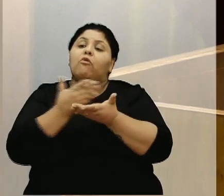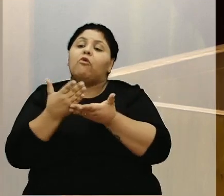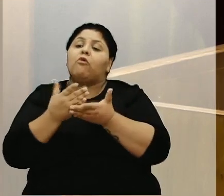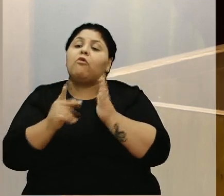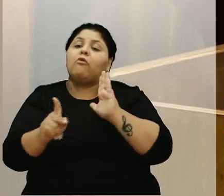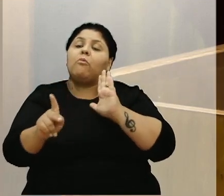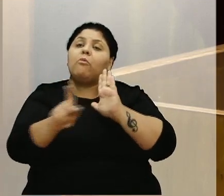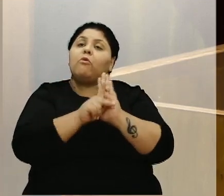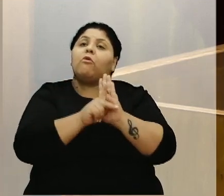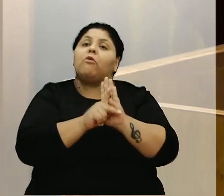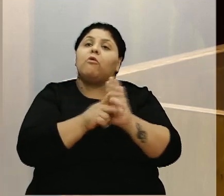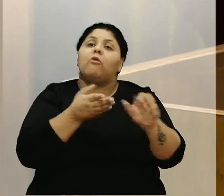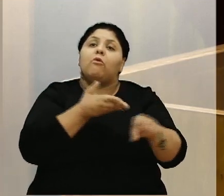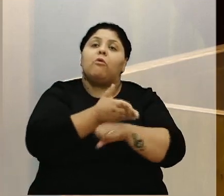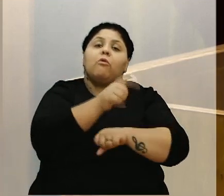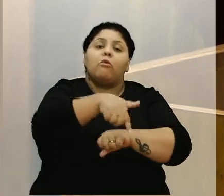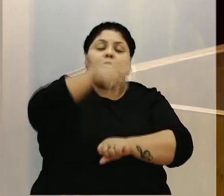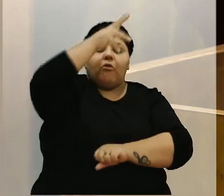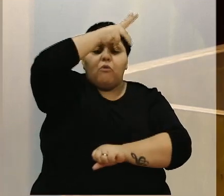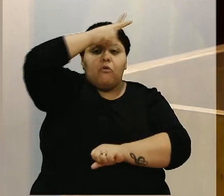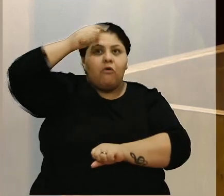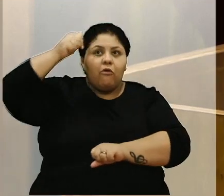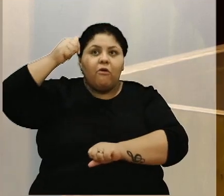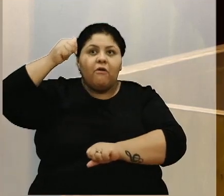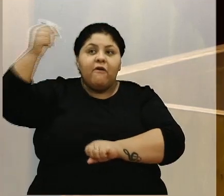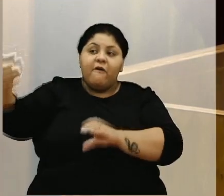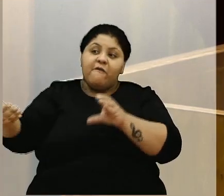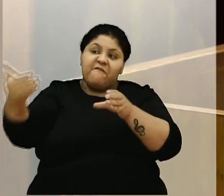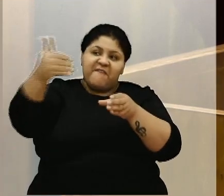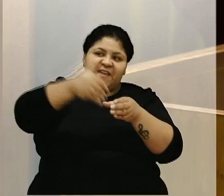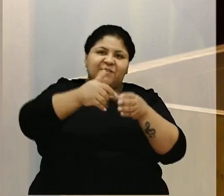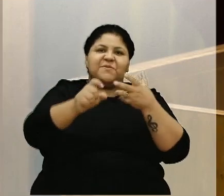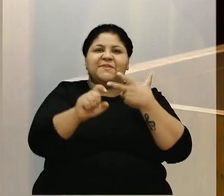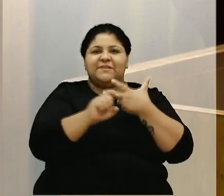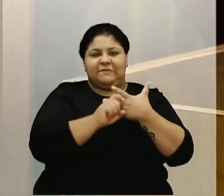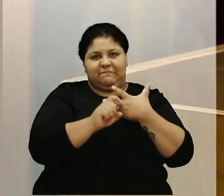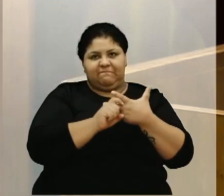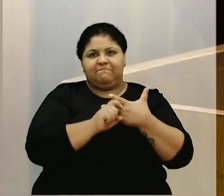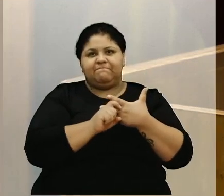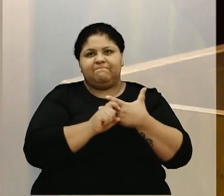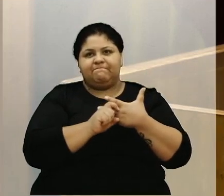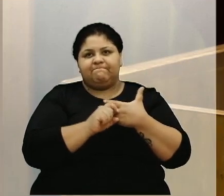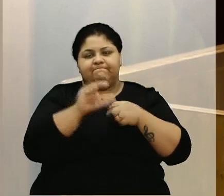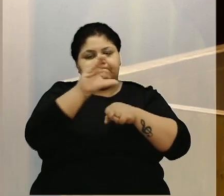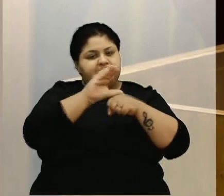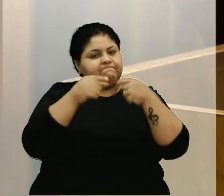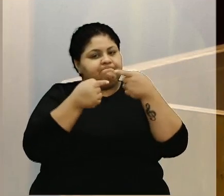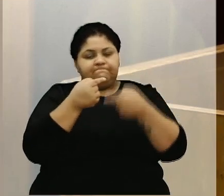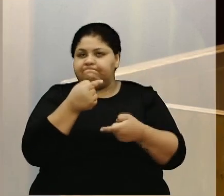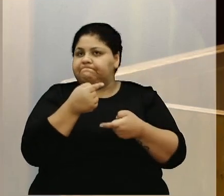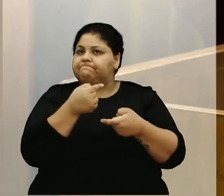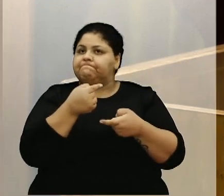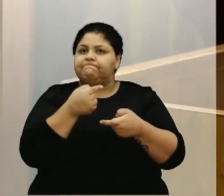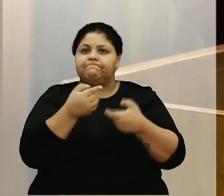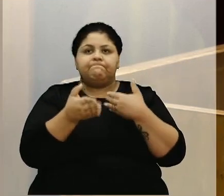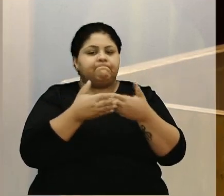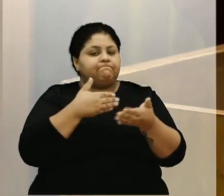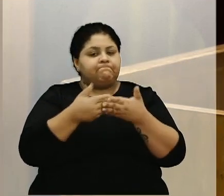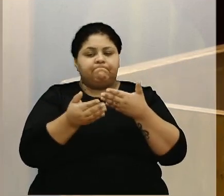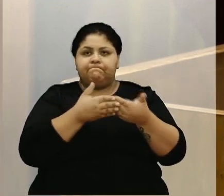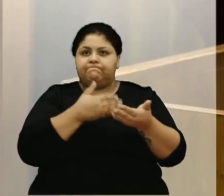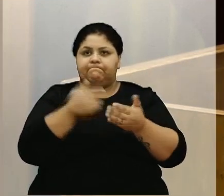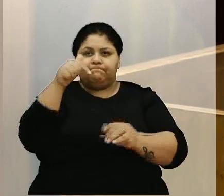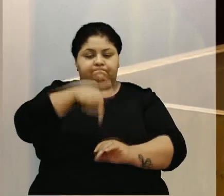para o município? Vem do Executivo. Então, algo inconstitucional, independente do que seja,